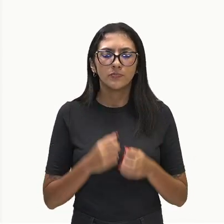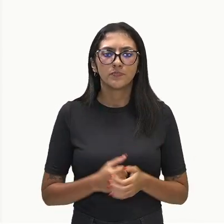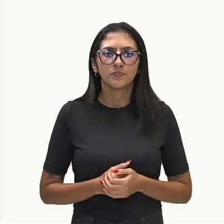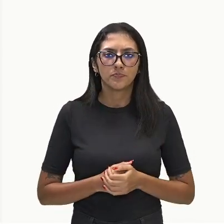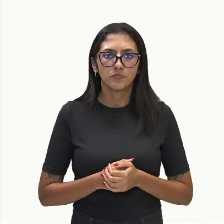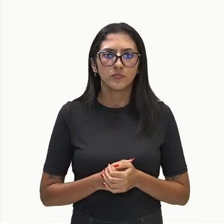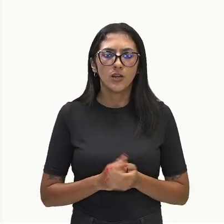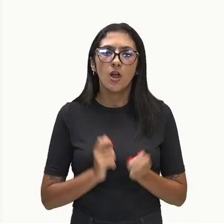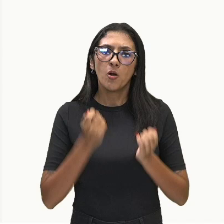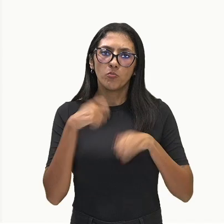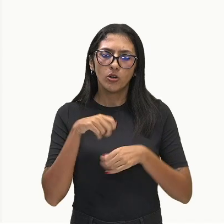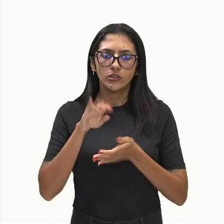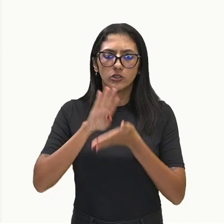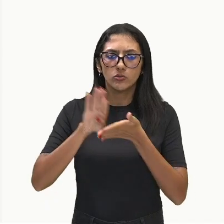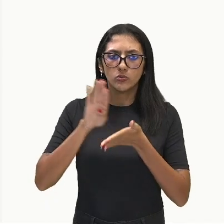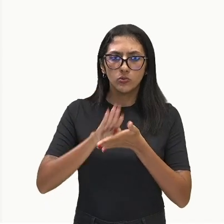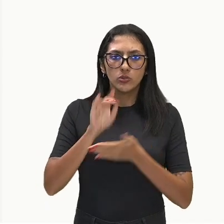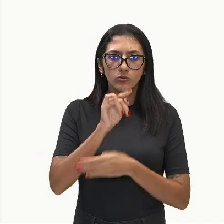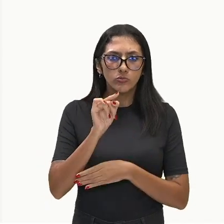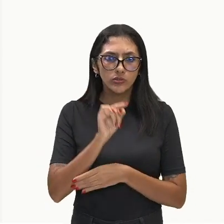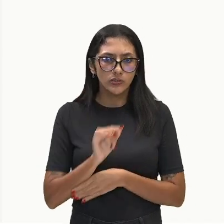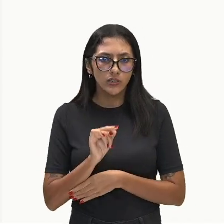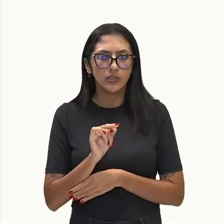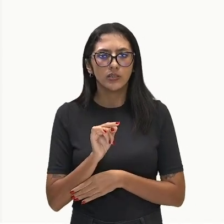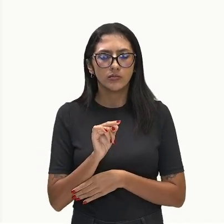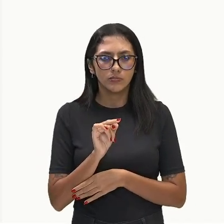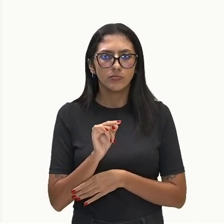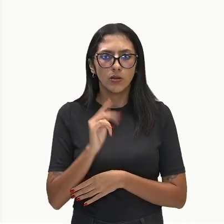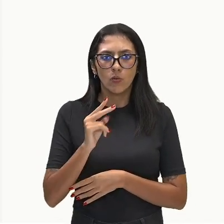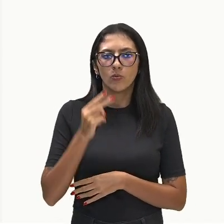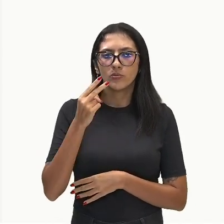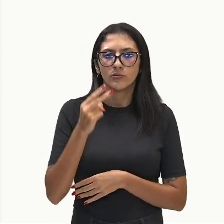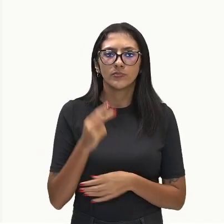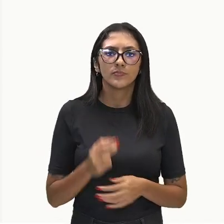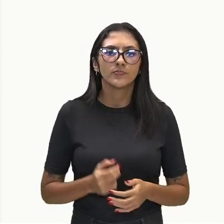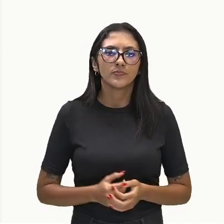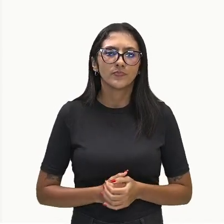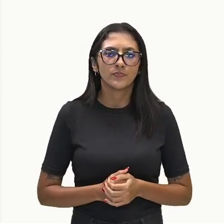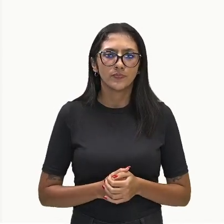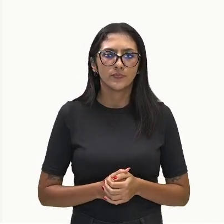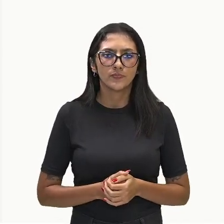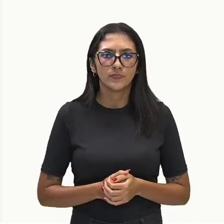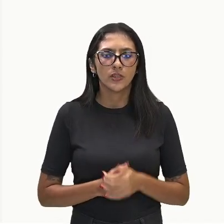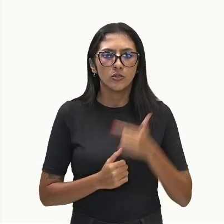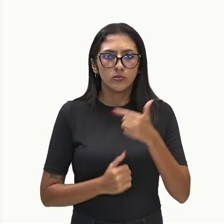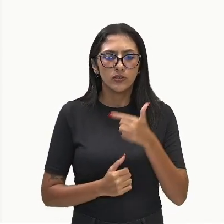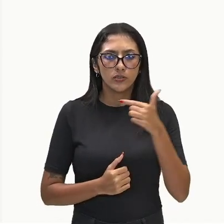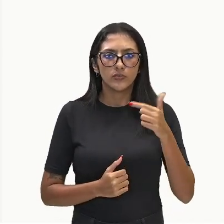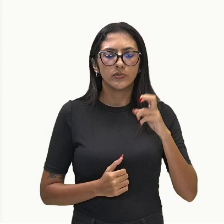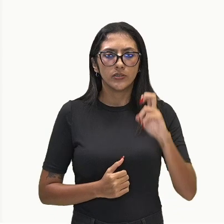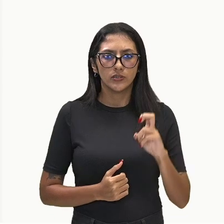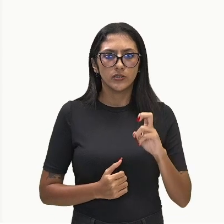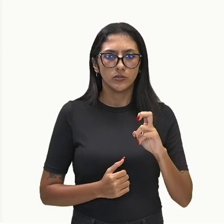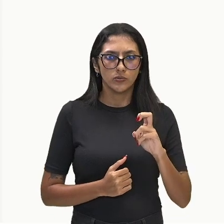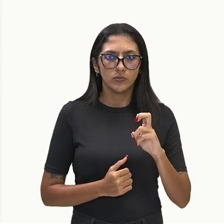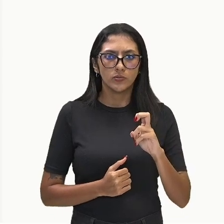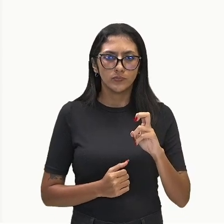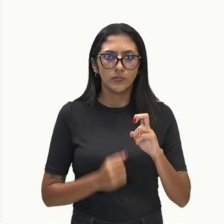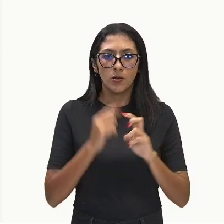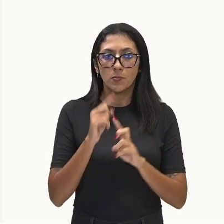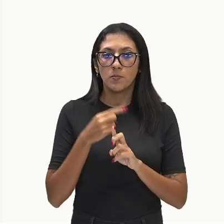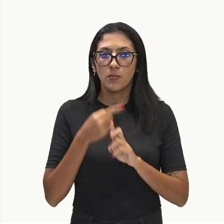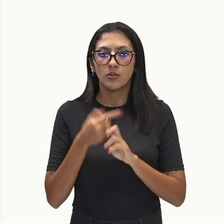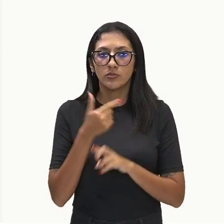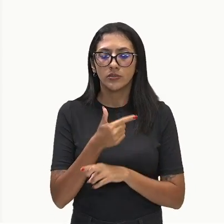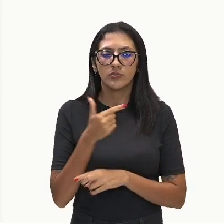ao quadrado com o menos z ao quadrado, aí vai sobrar 225 mais 225,